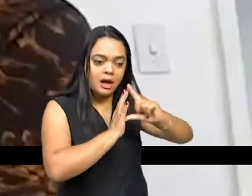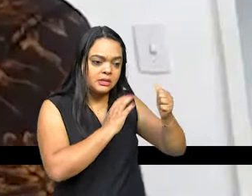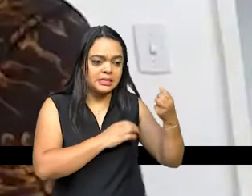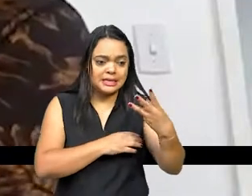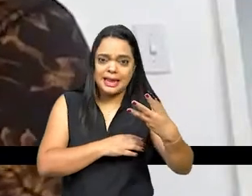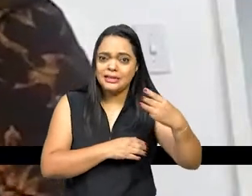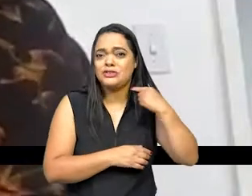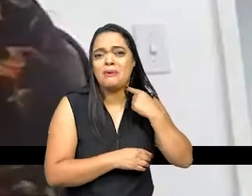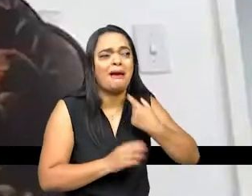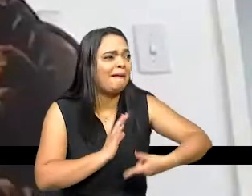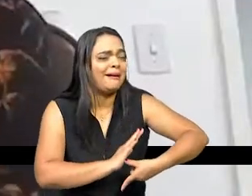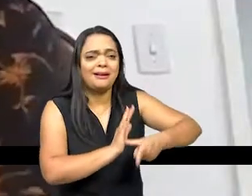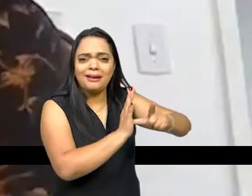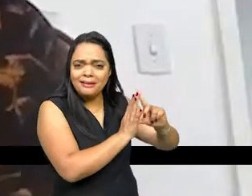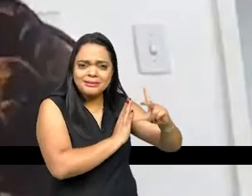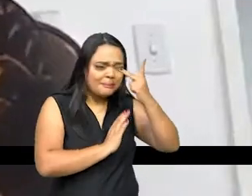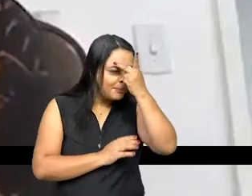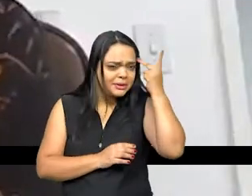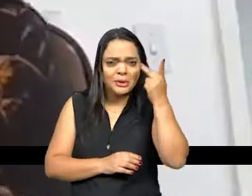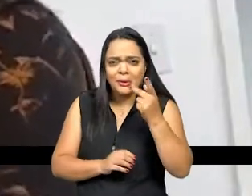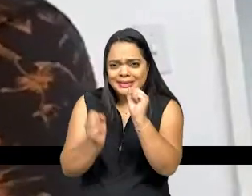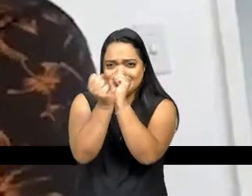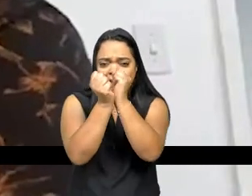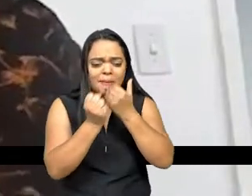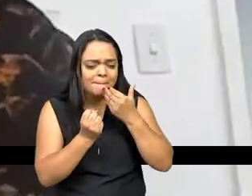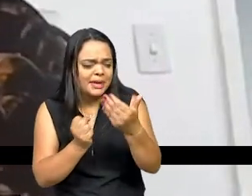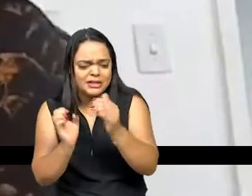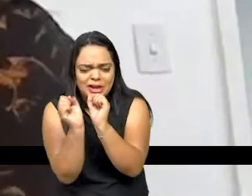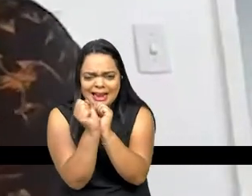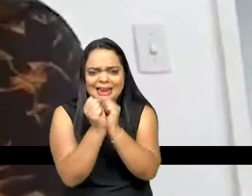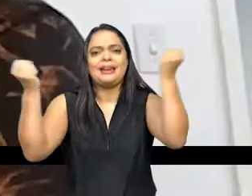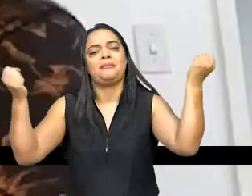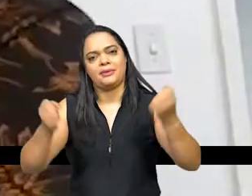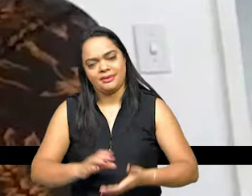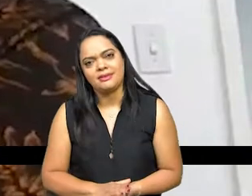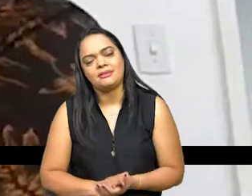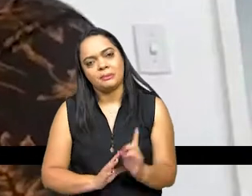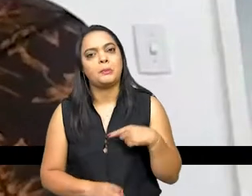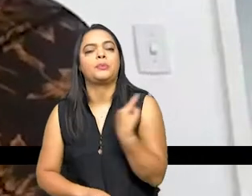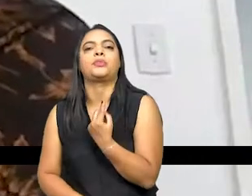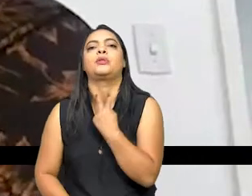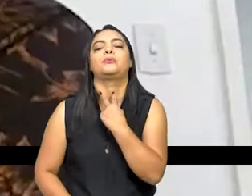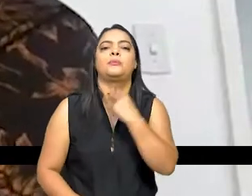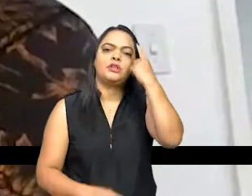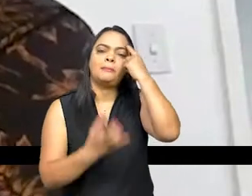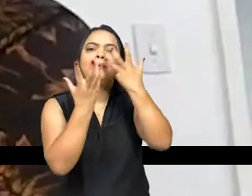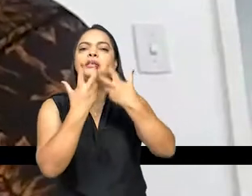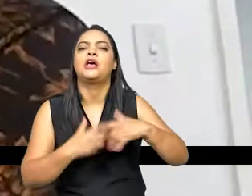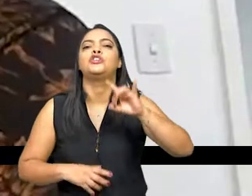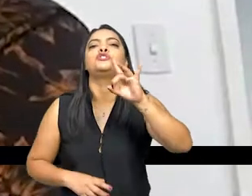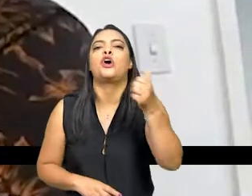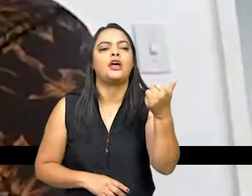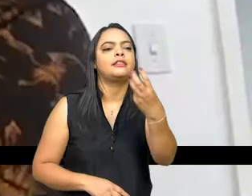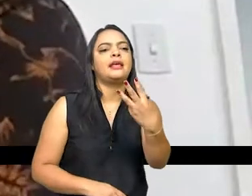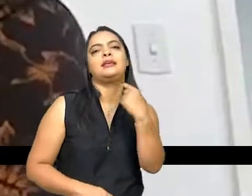maio, reivindicando a ampliação da liberdade, reivindicando a liberdade. Então, a gente não pode pensar que o 13 de maio